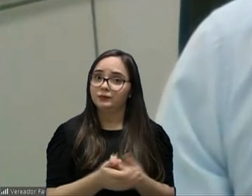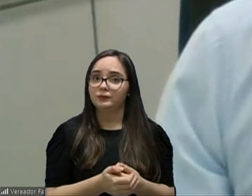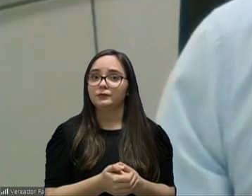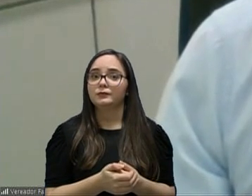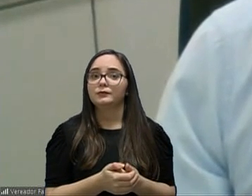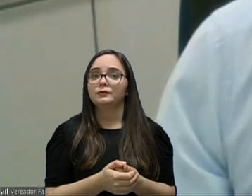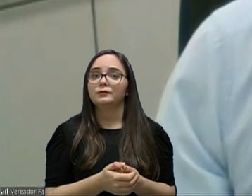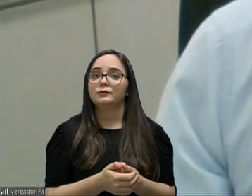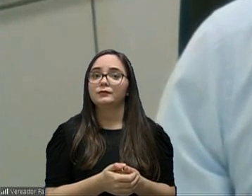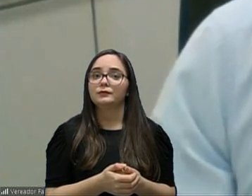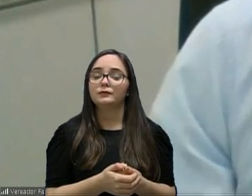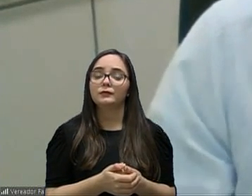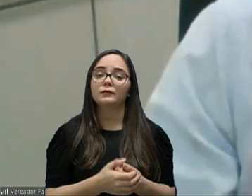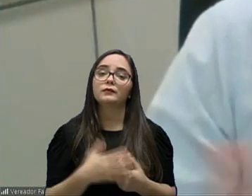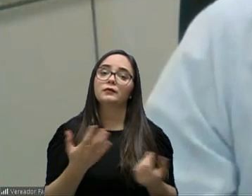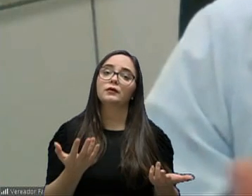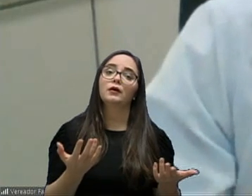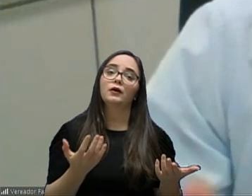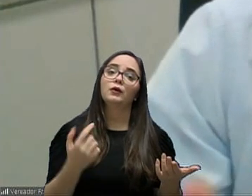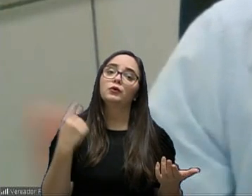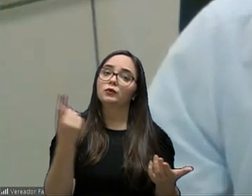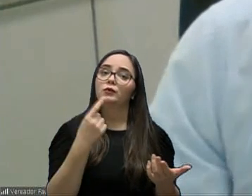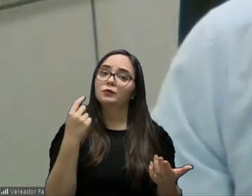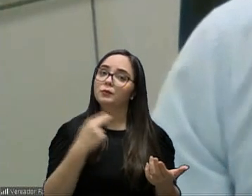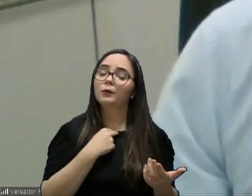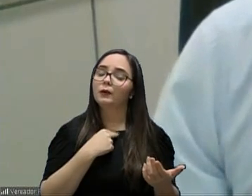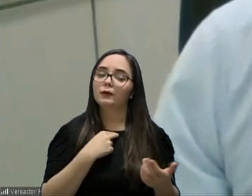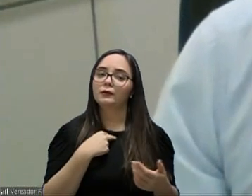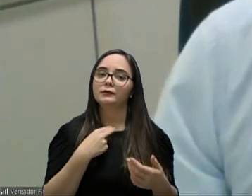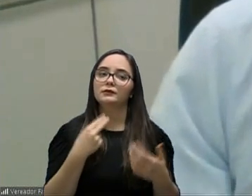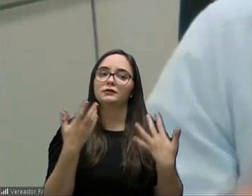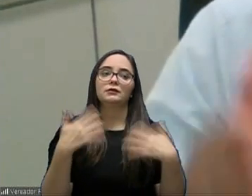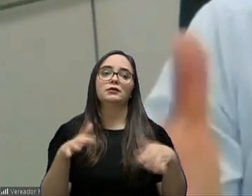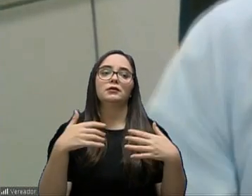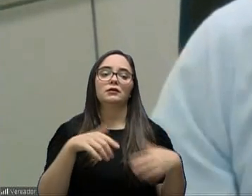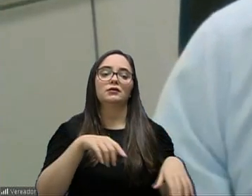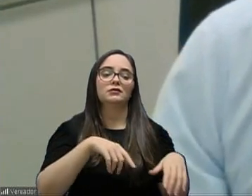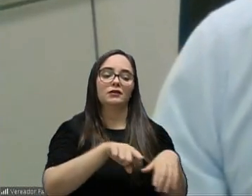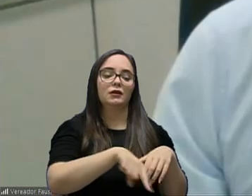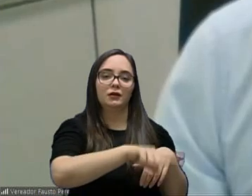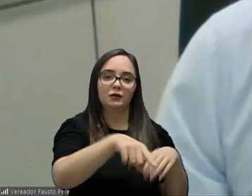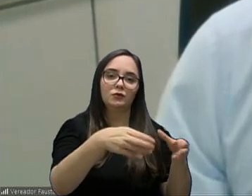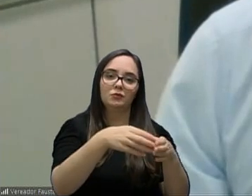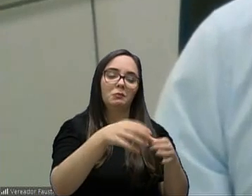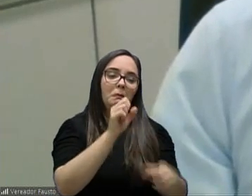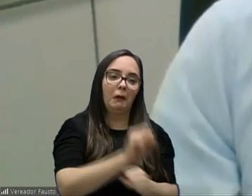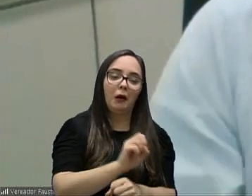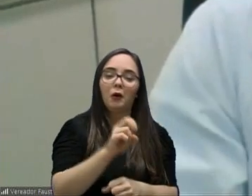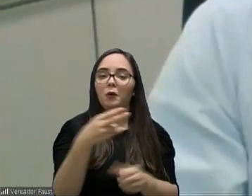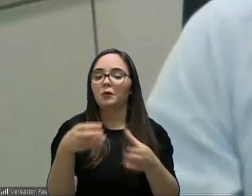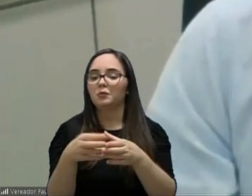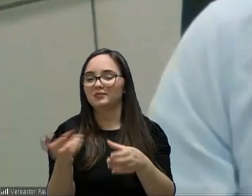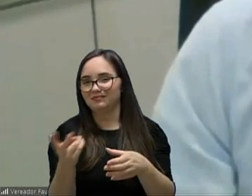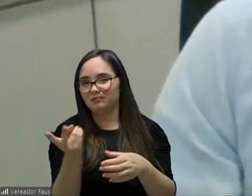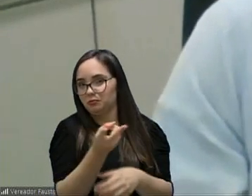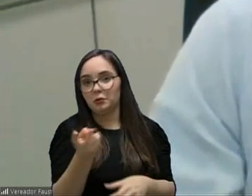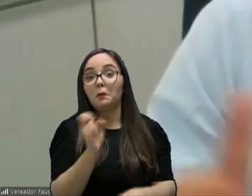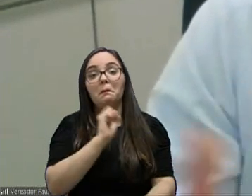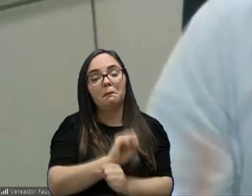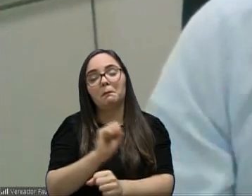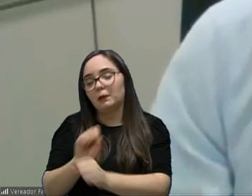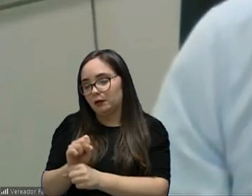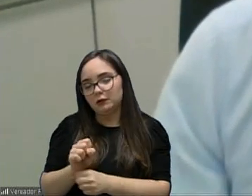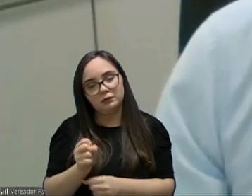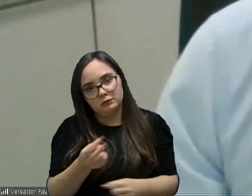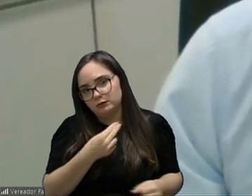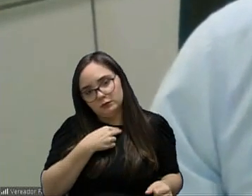possa não deixar de forma, hipótese alguma, que suspendam os trabalhos fornecidos ali pela Clave e